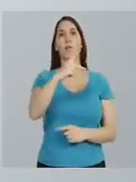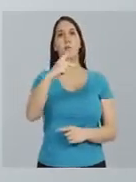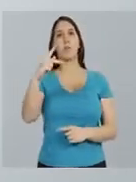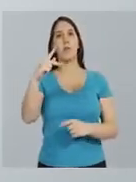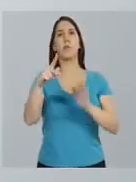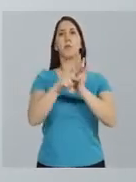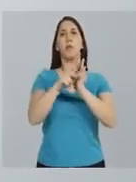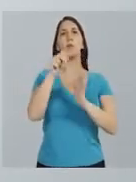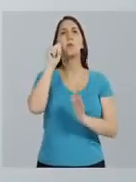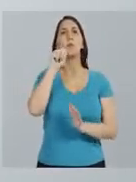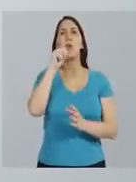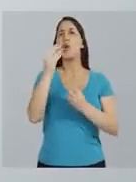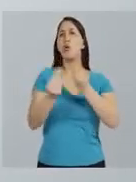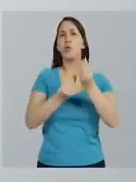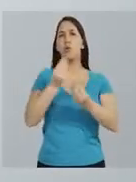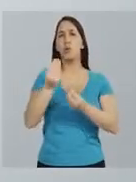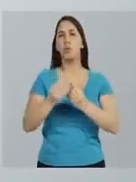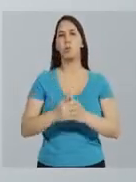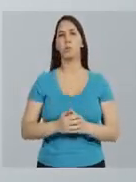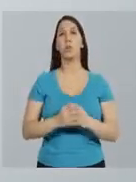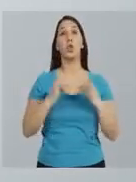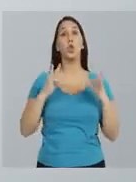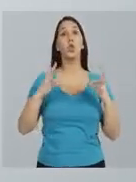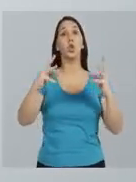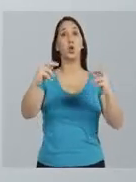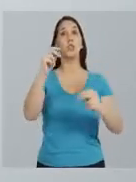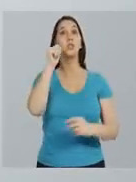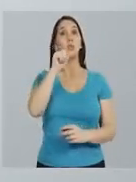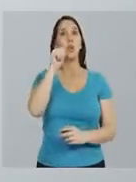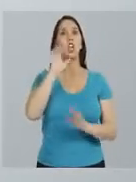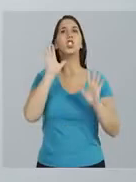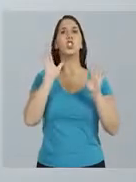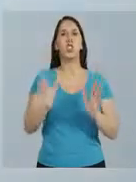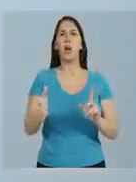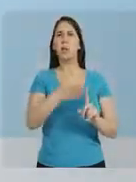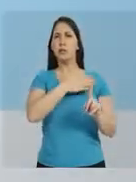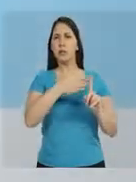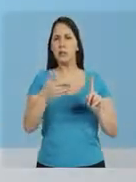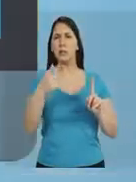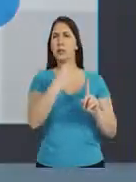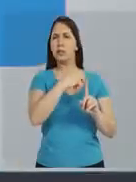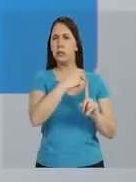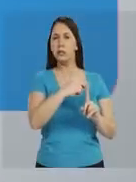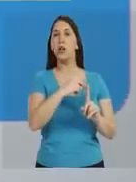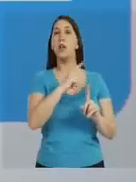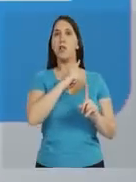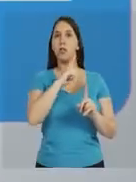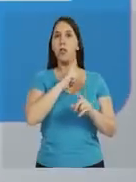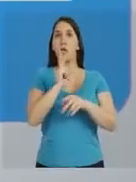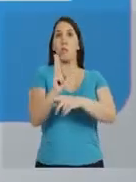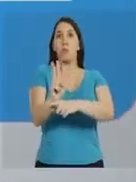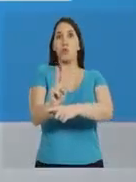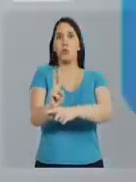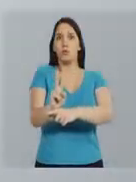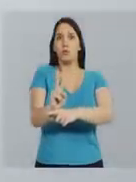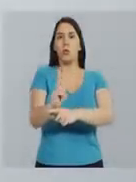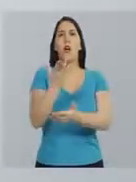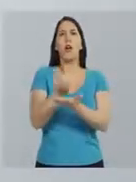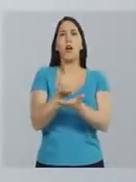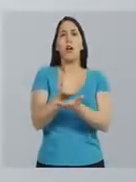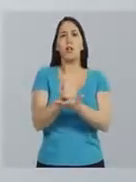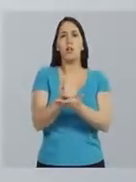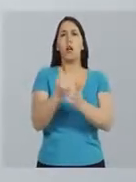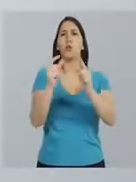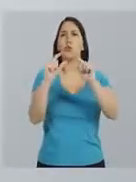ele funciona? Todas as mulheres que sofrerem agressão estarão sob medidas protetivas e serão cadastradas. Elas vão poder